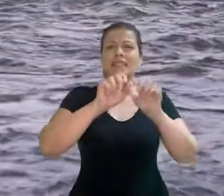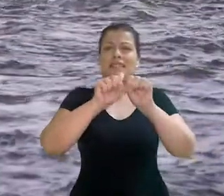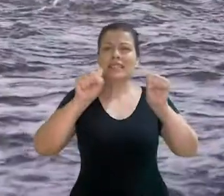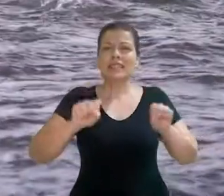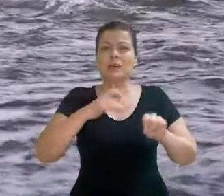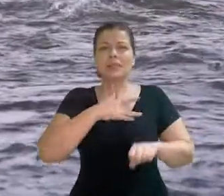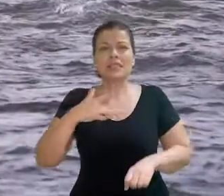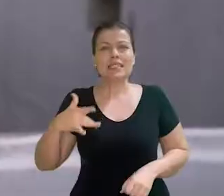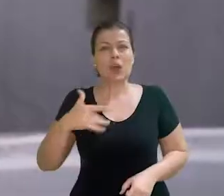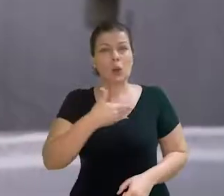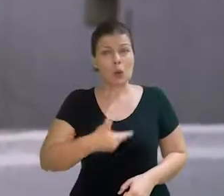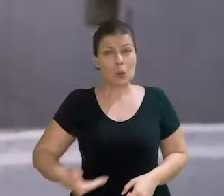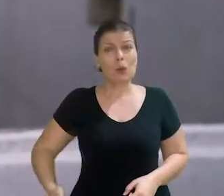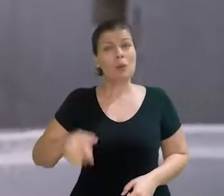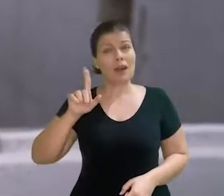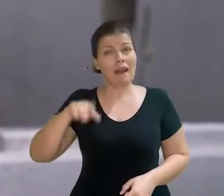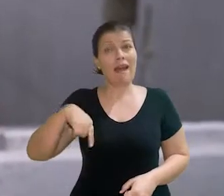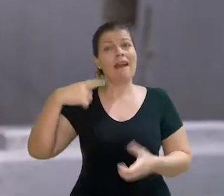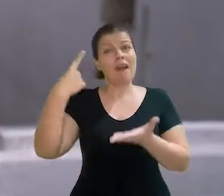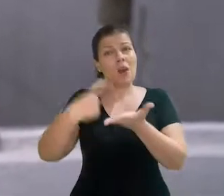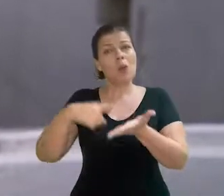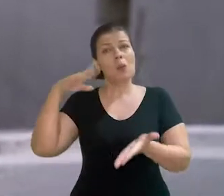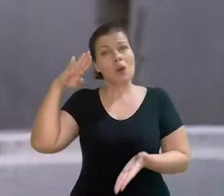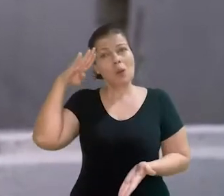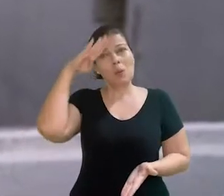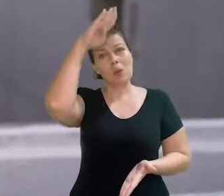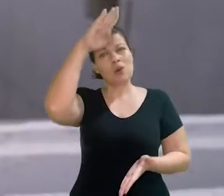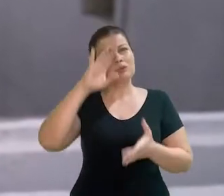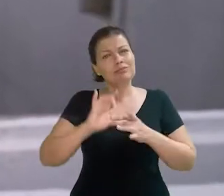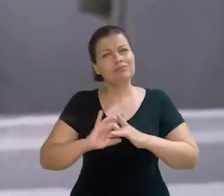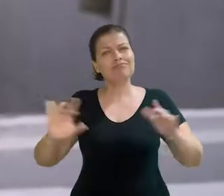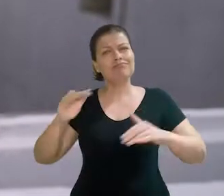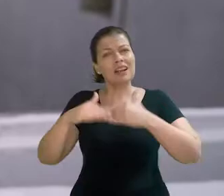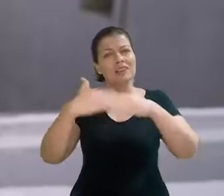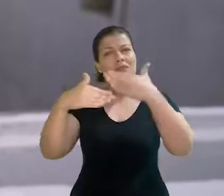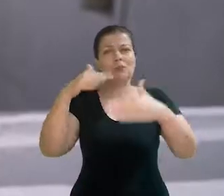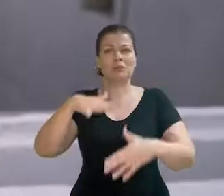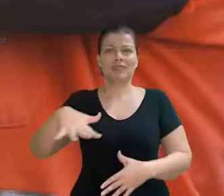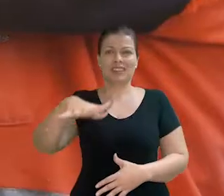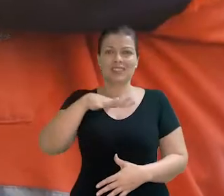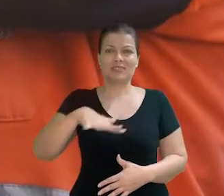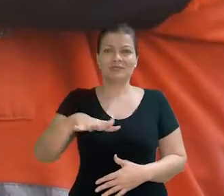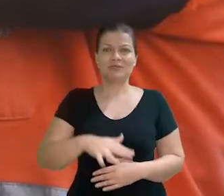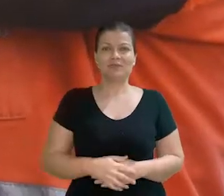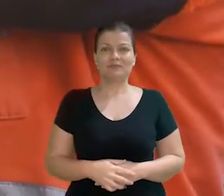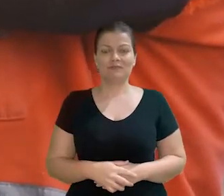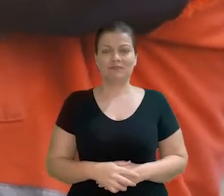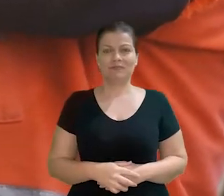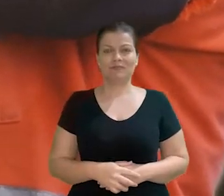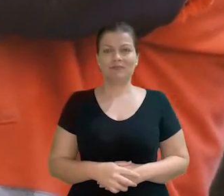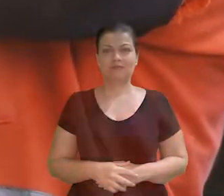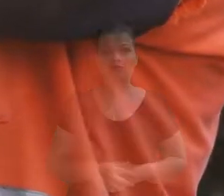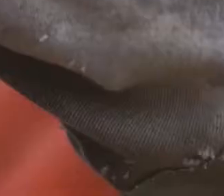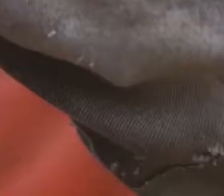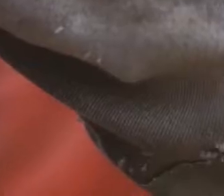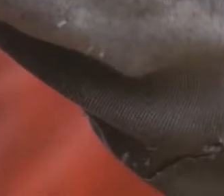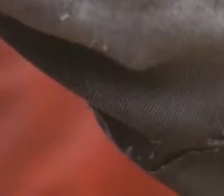sobre o sistema de saúde pública compromisso do presidente bolsonaro para emancipar essa região e